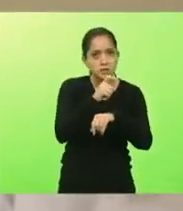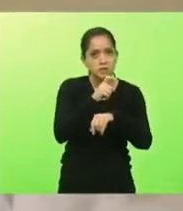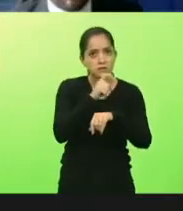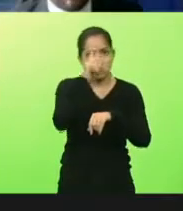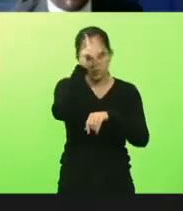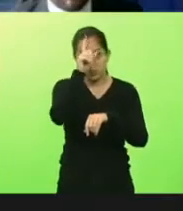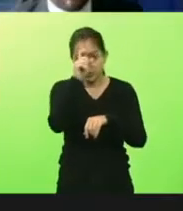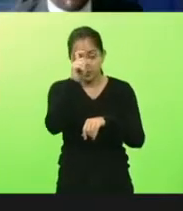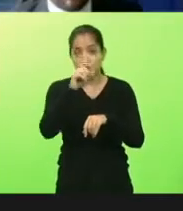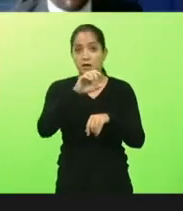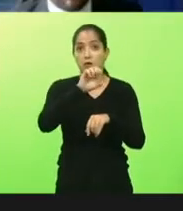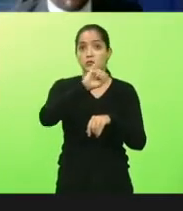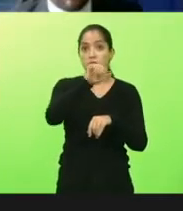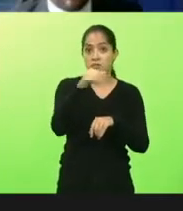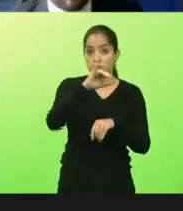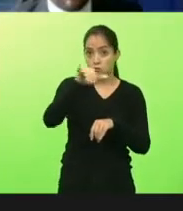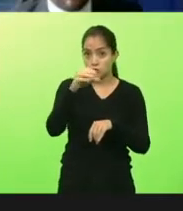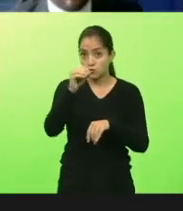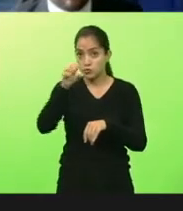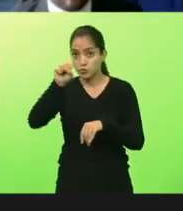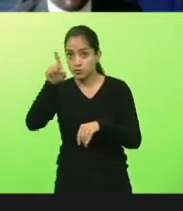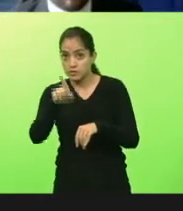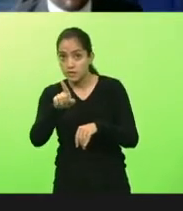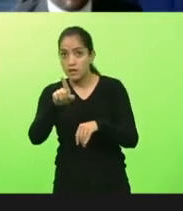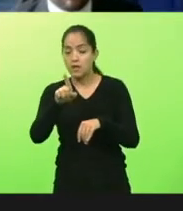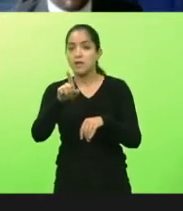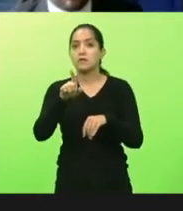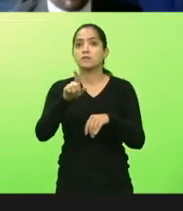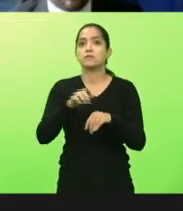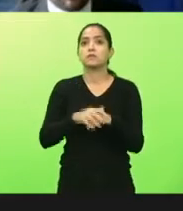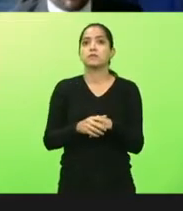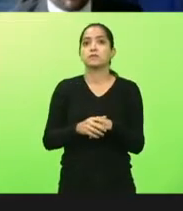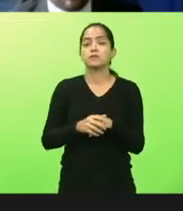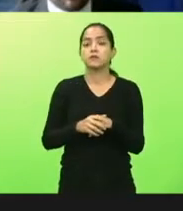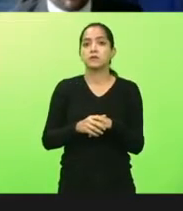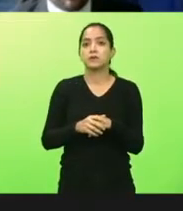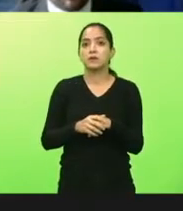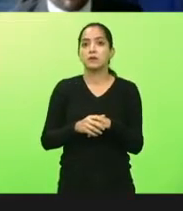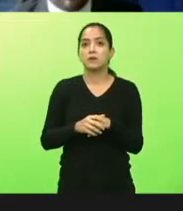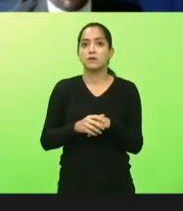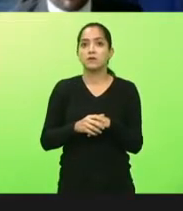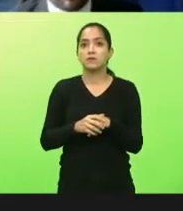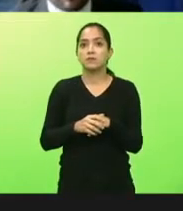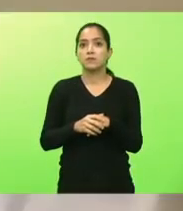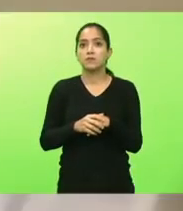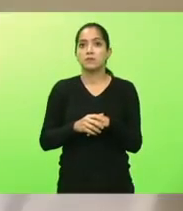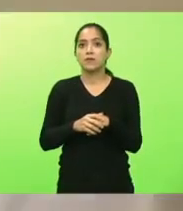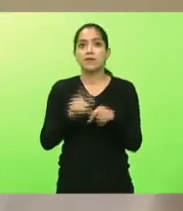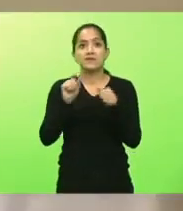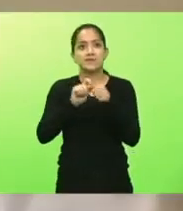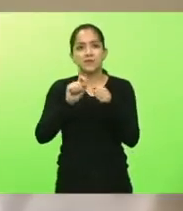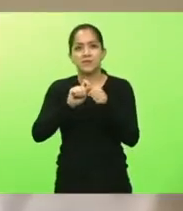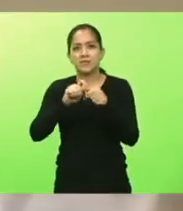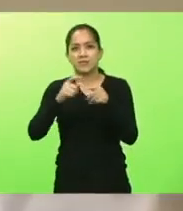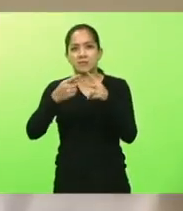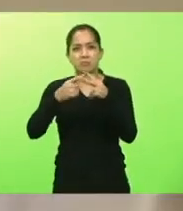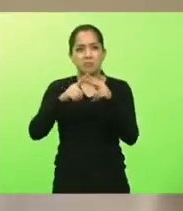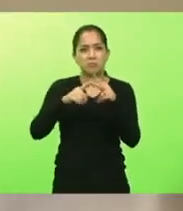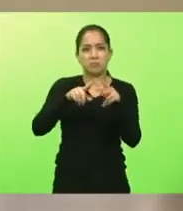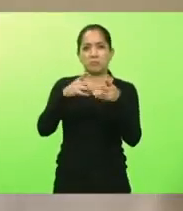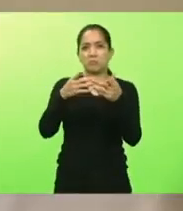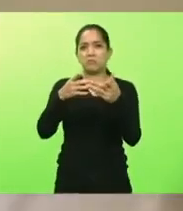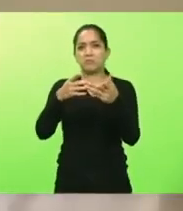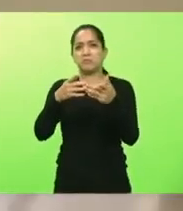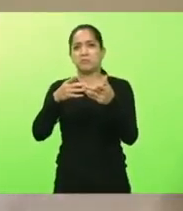Já existiam, e transformaram em Covid, né? Olha, eles estão fazendo uma gambiarra lá em plena